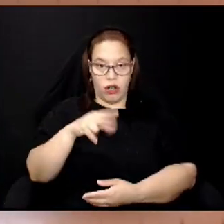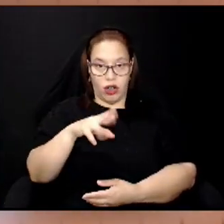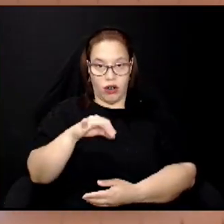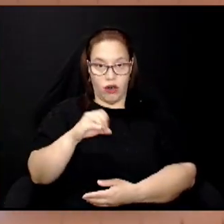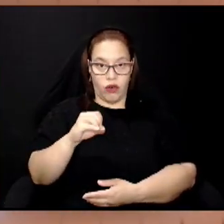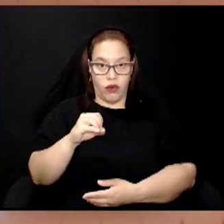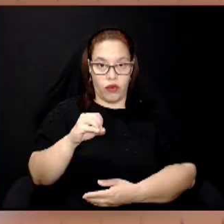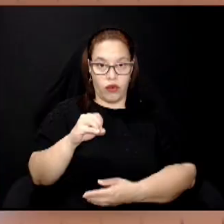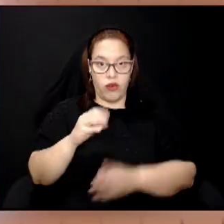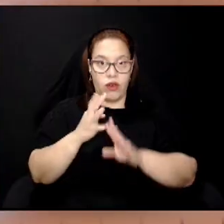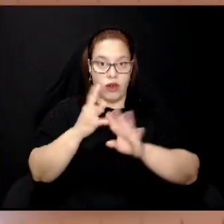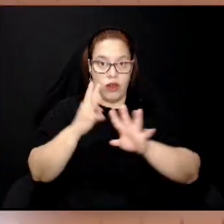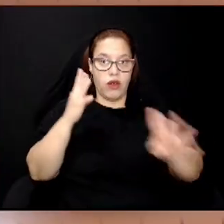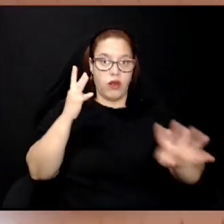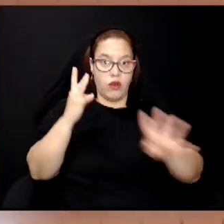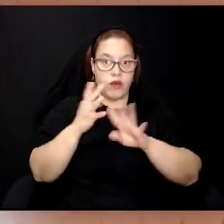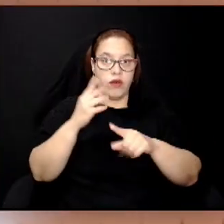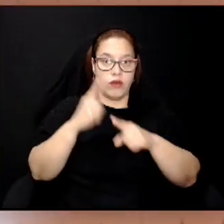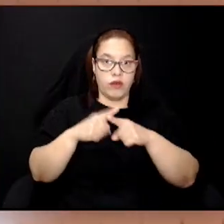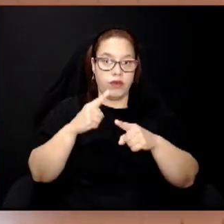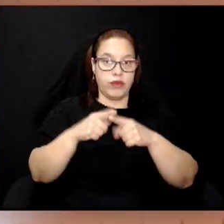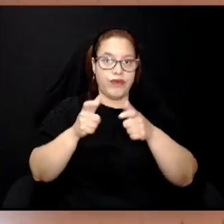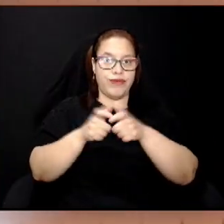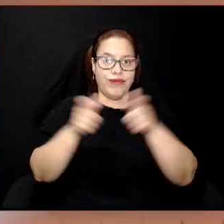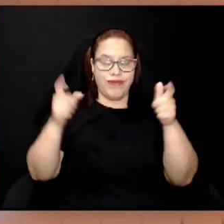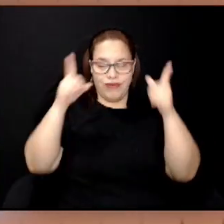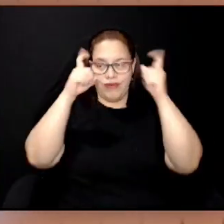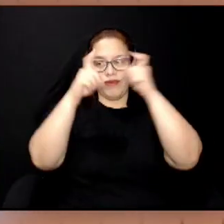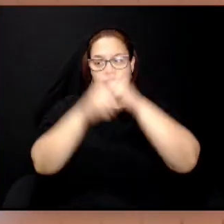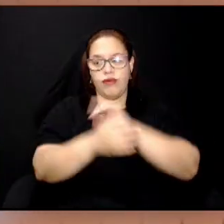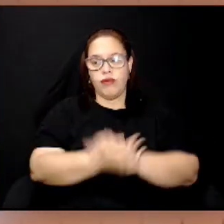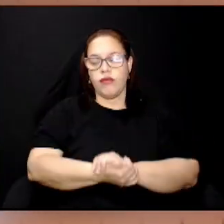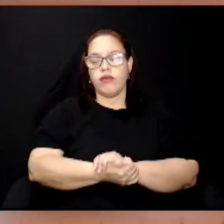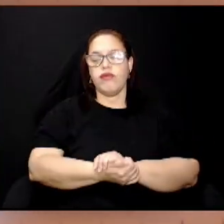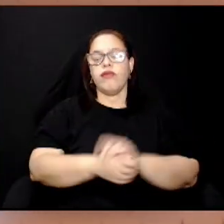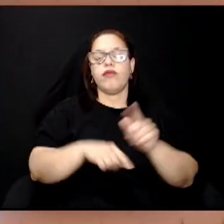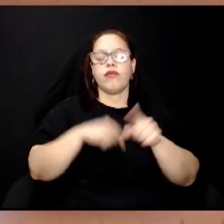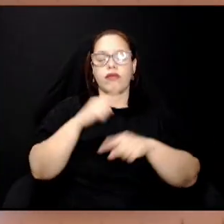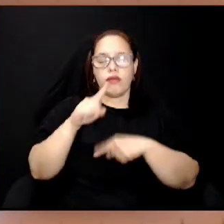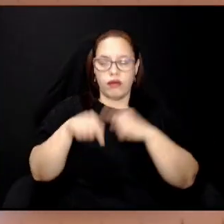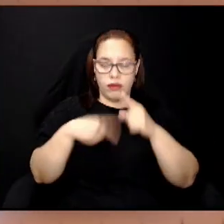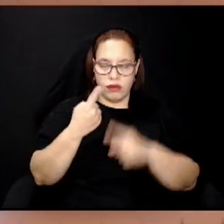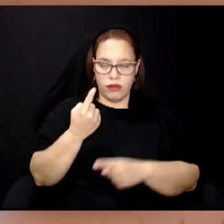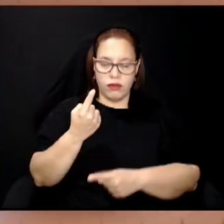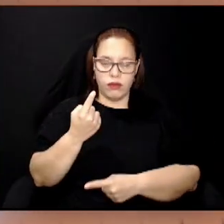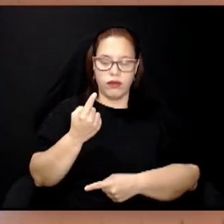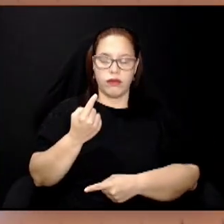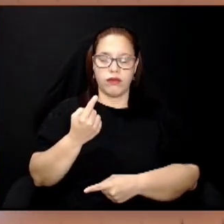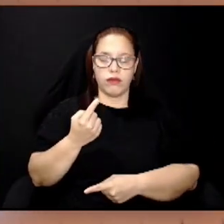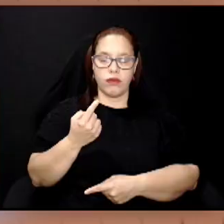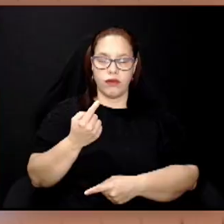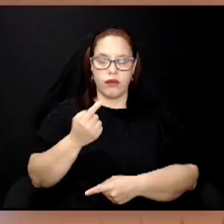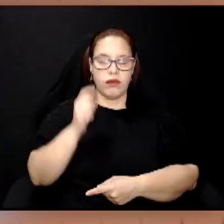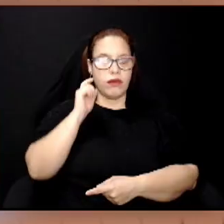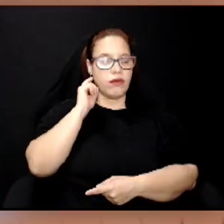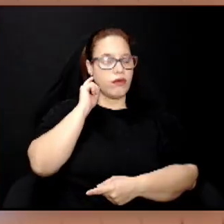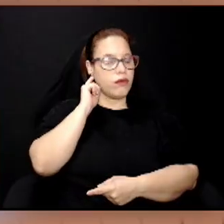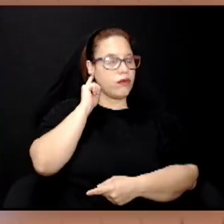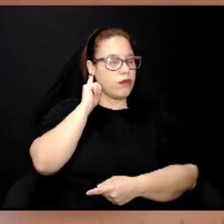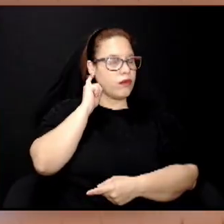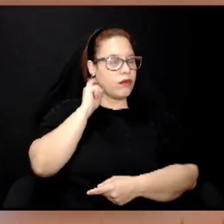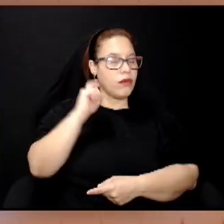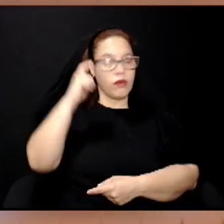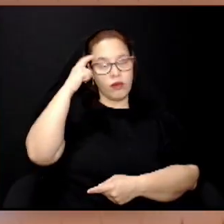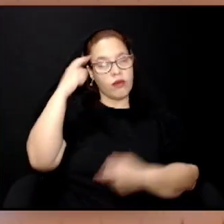filas, né? Porque o gargalo é ainda mais difícil de ser superado. Então, quando a gente pensa na